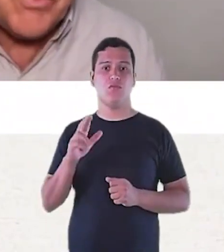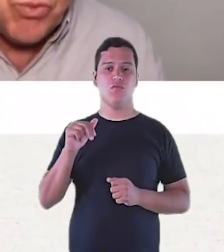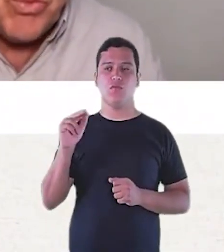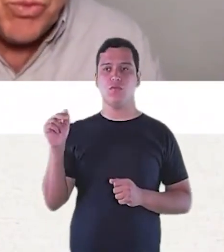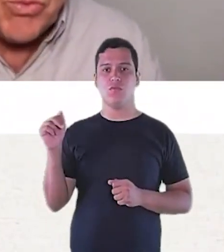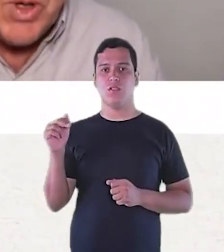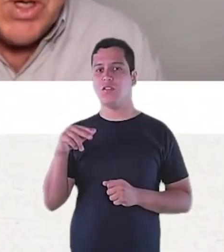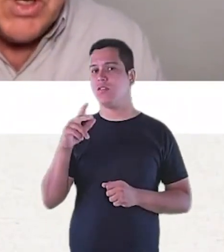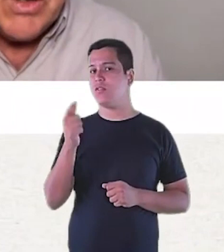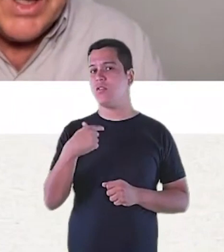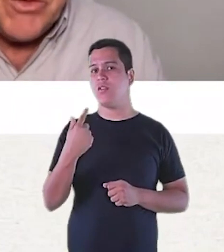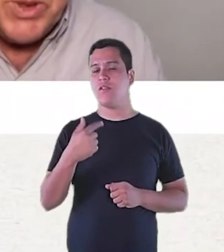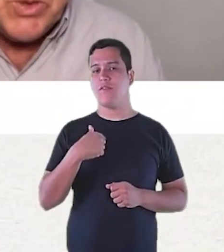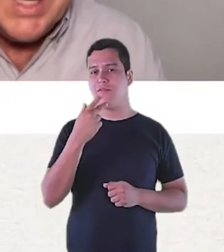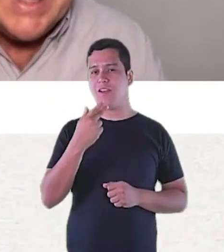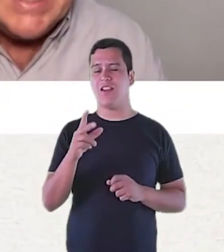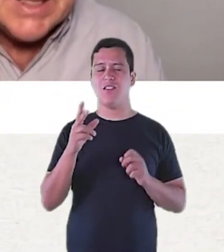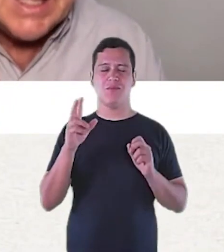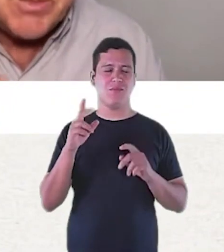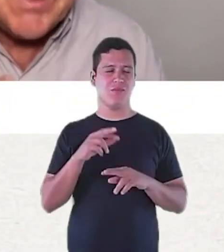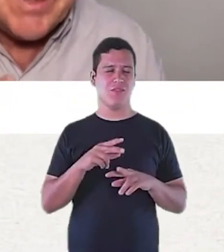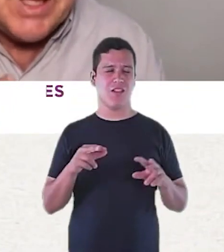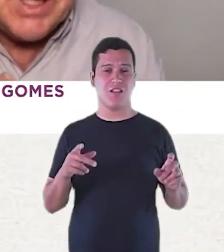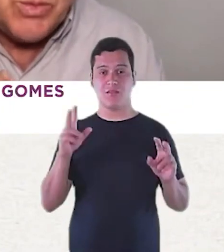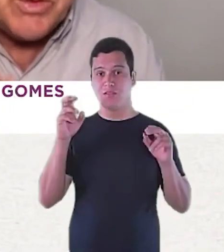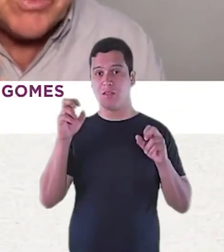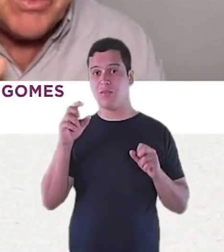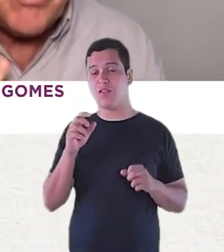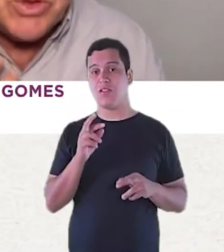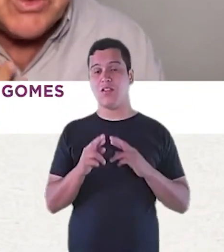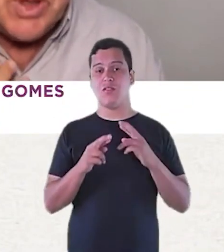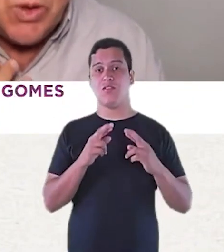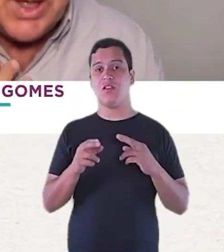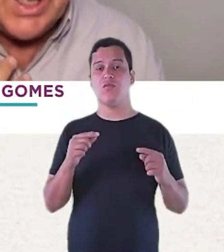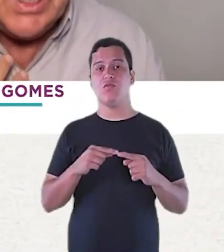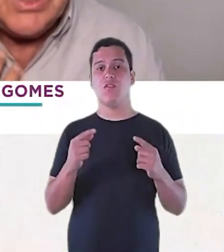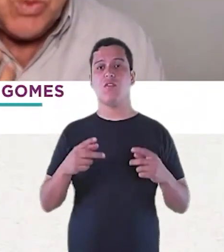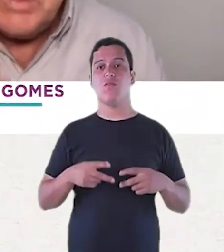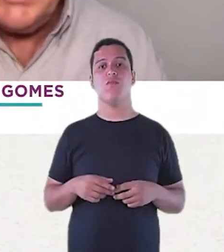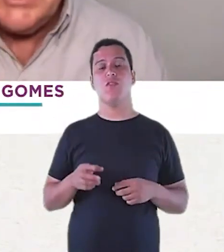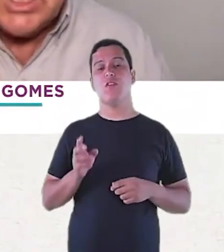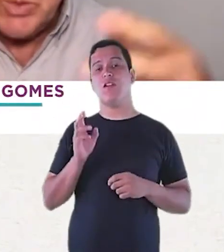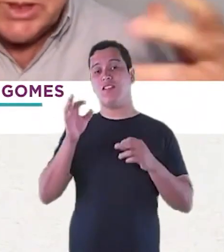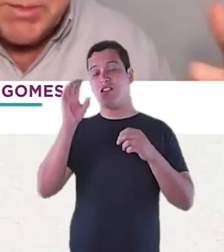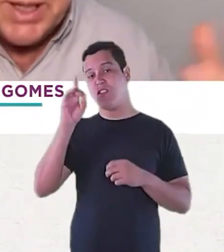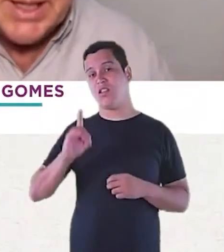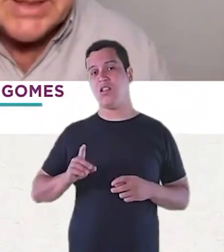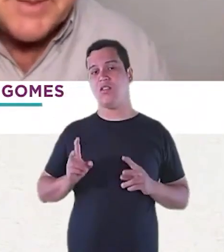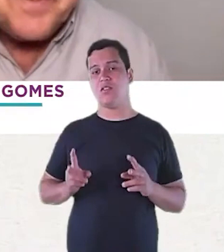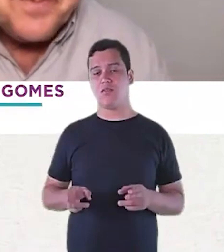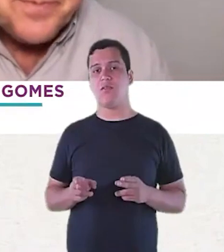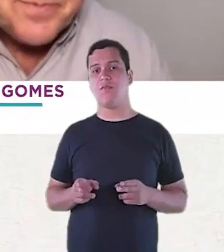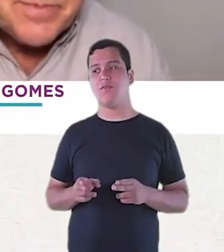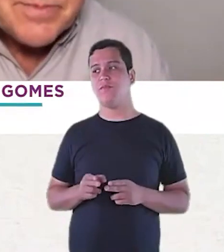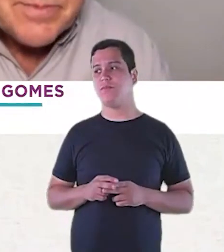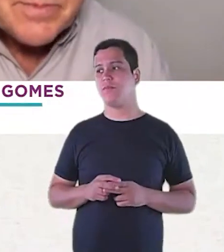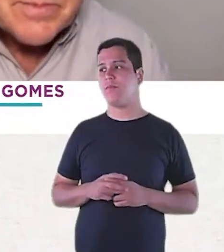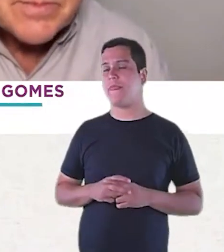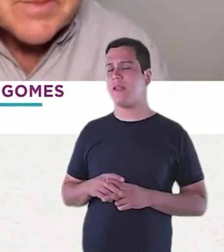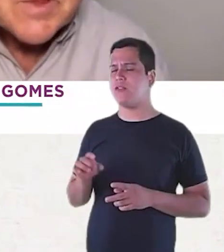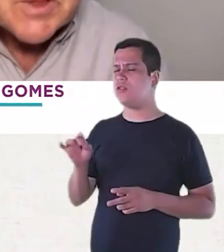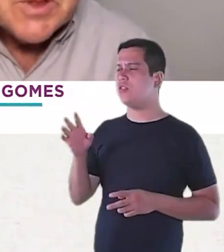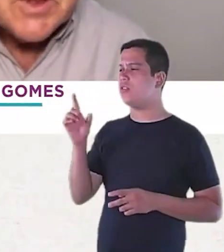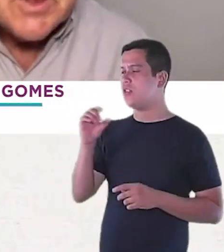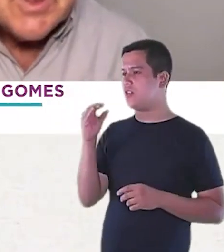esses e outros assuntos a respeito da identidade brasileira como nós estamos discutindo agora, num ambiente de muita liberdade. Rapidamente,